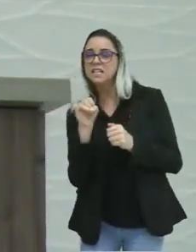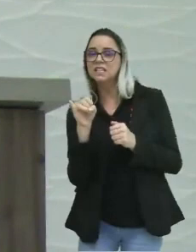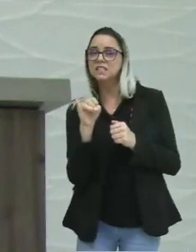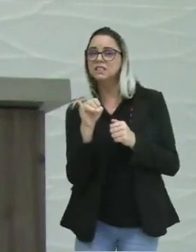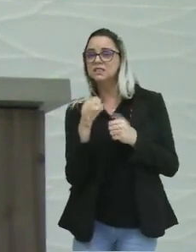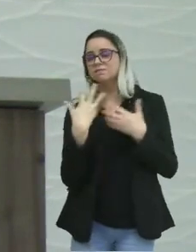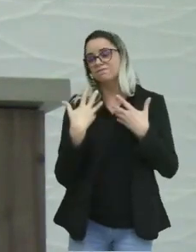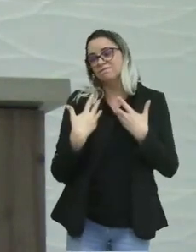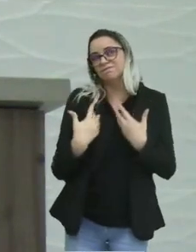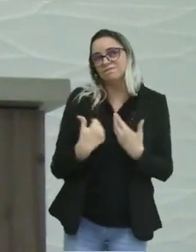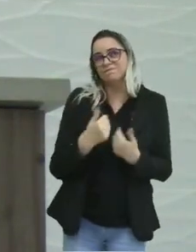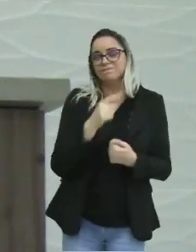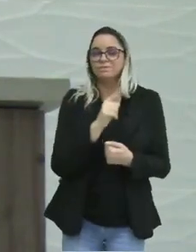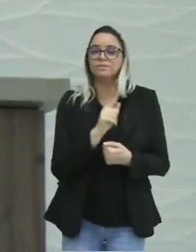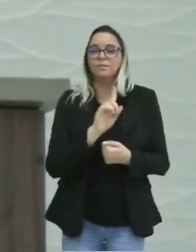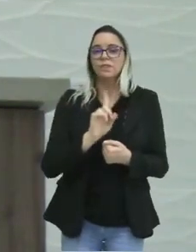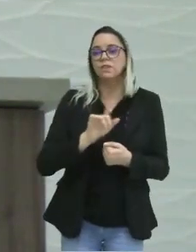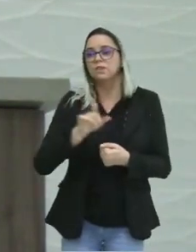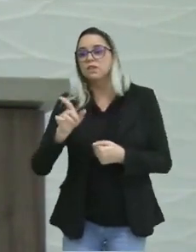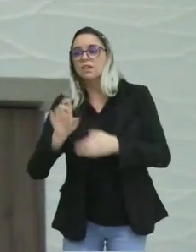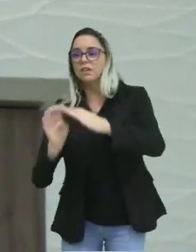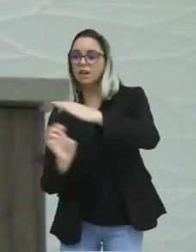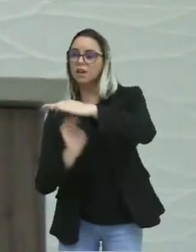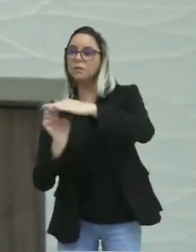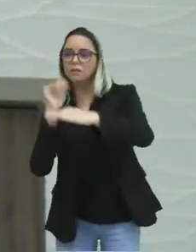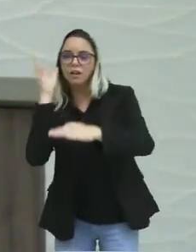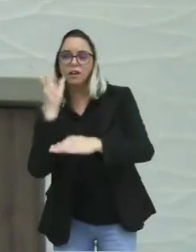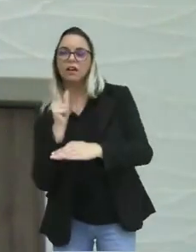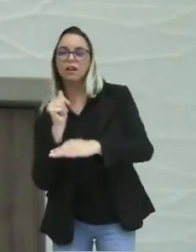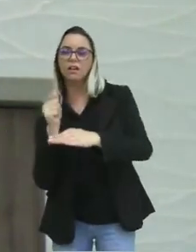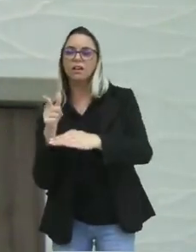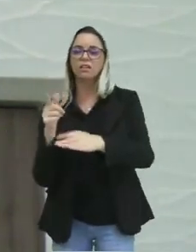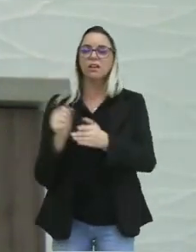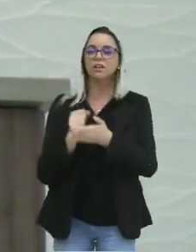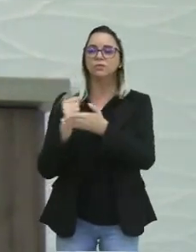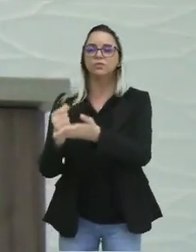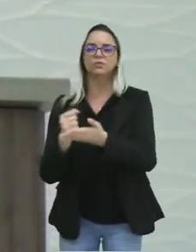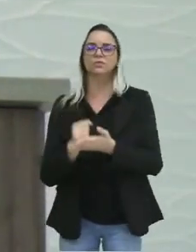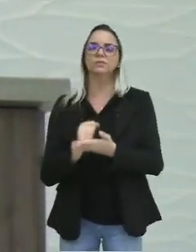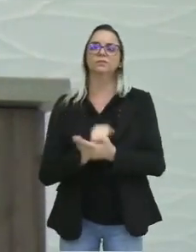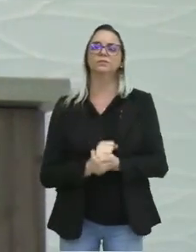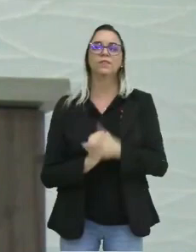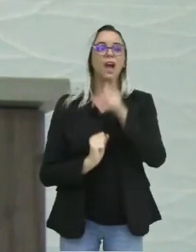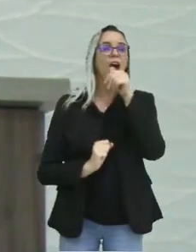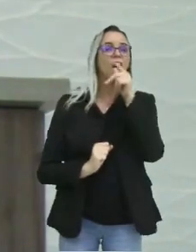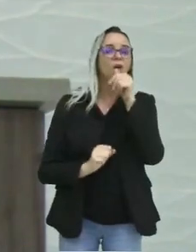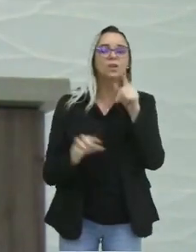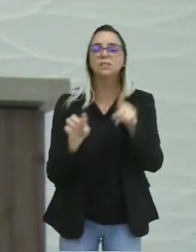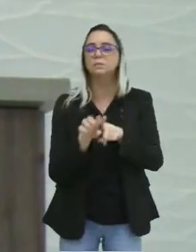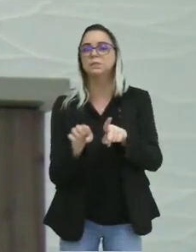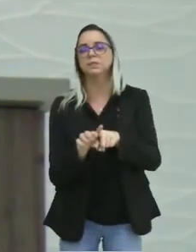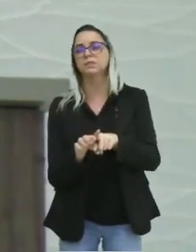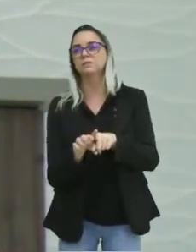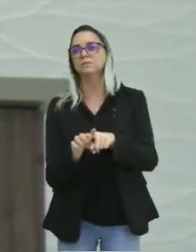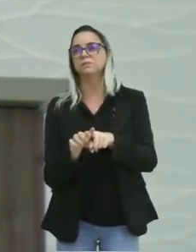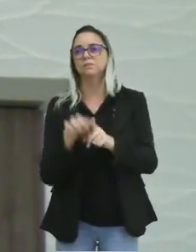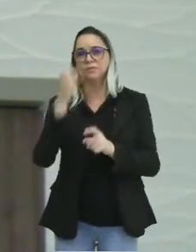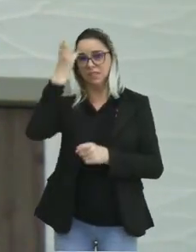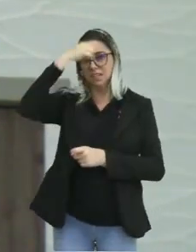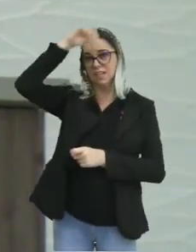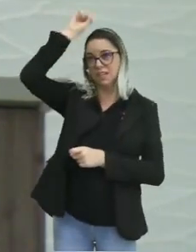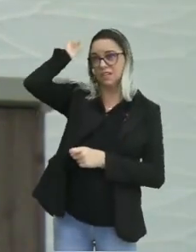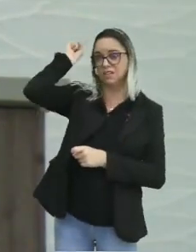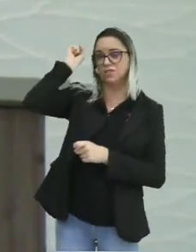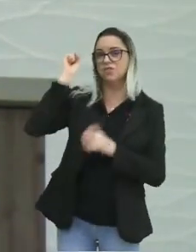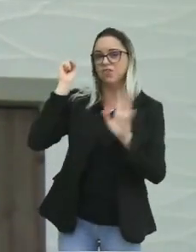Almeida, que não é um dever do empresário, é dever do município. Assim como a água também. O vereador Cid Clay acabou de